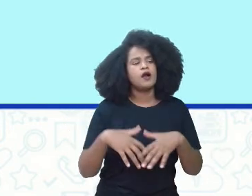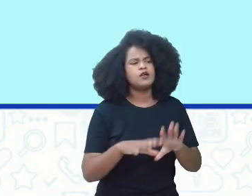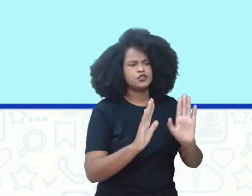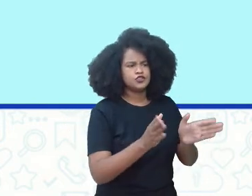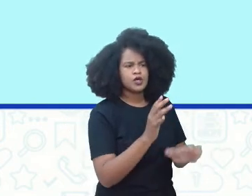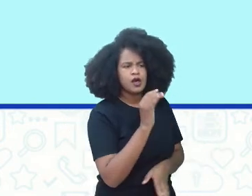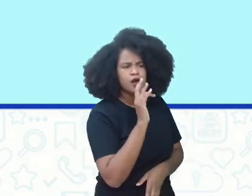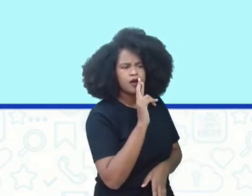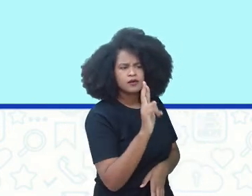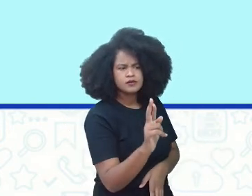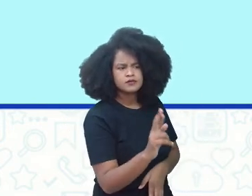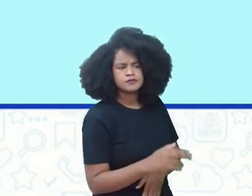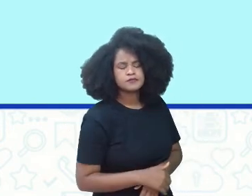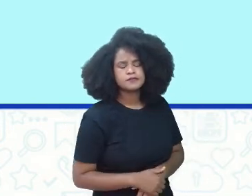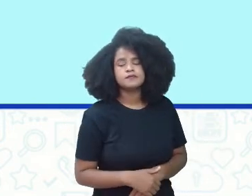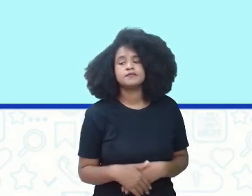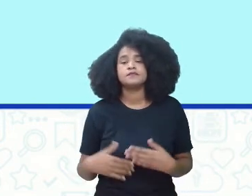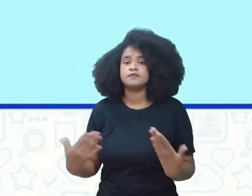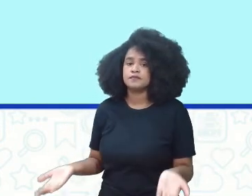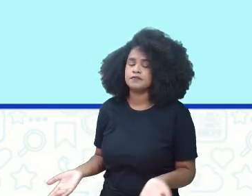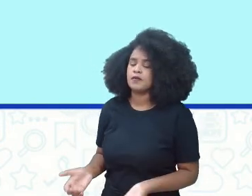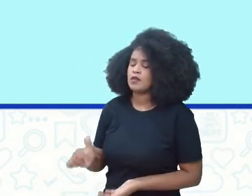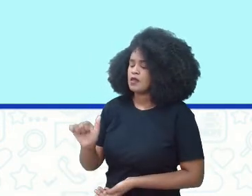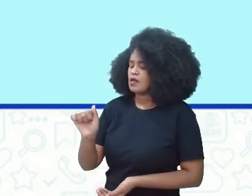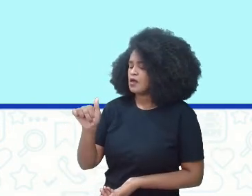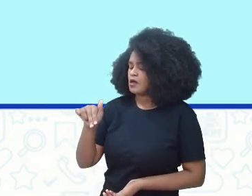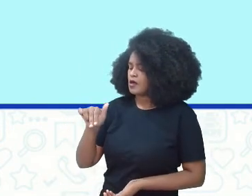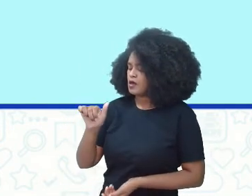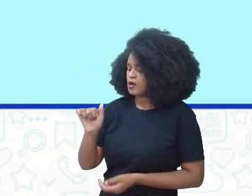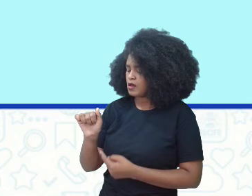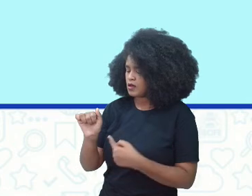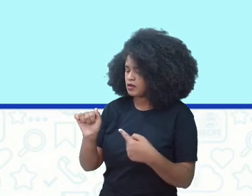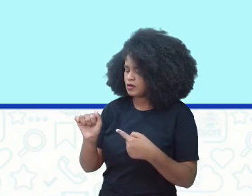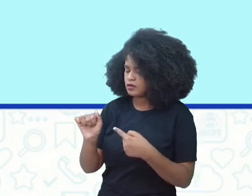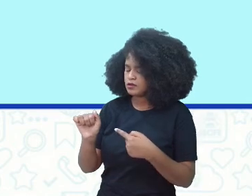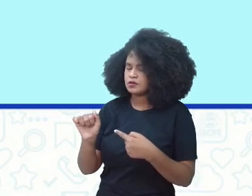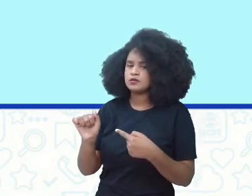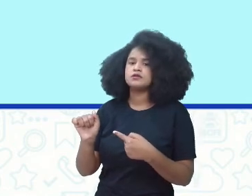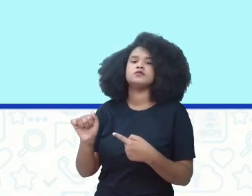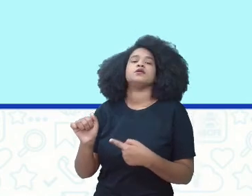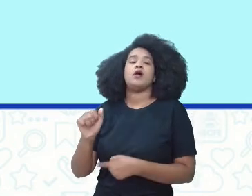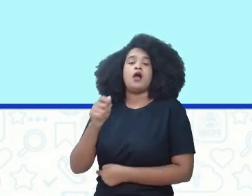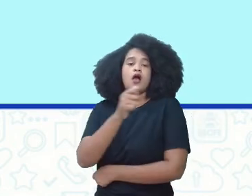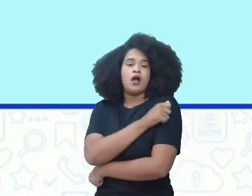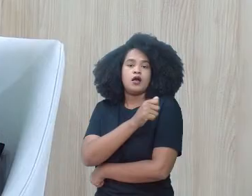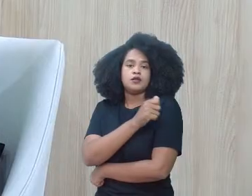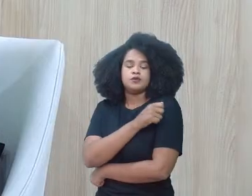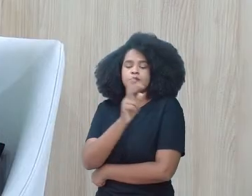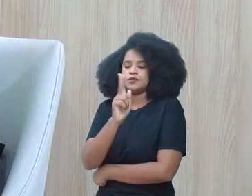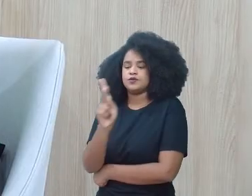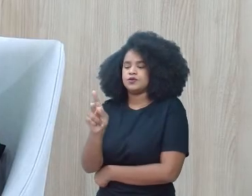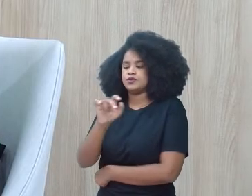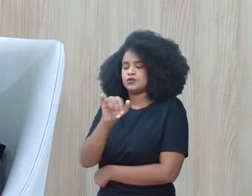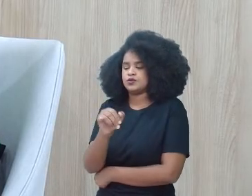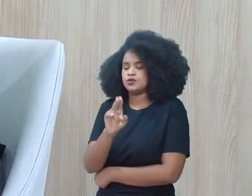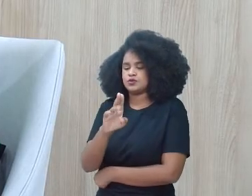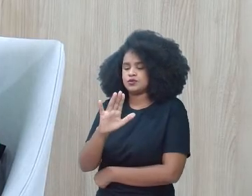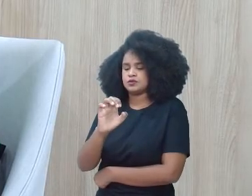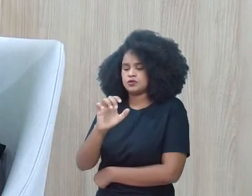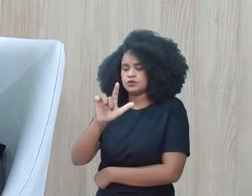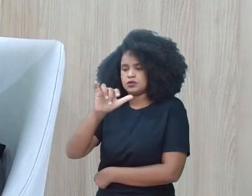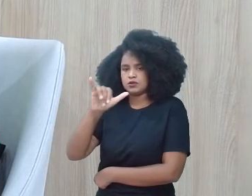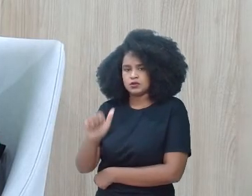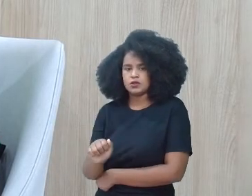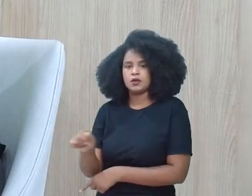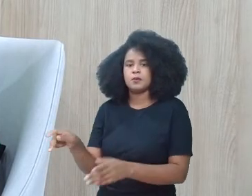aí, Celi? Nós temos a Ana, também professora, aluna da professora Gilcé, lá da Divino